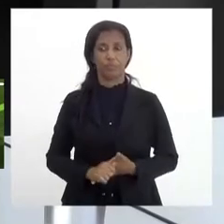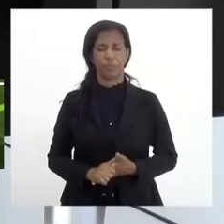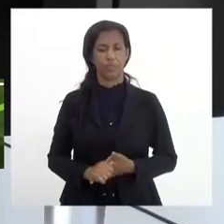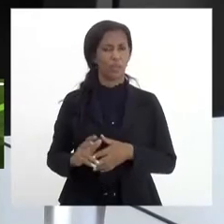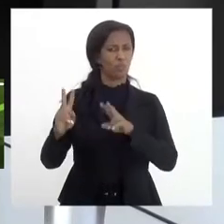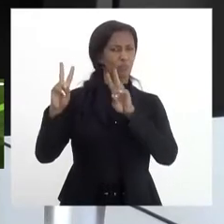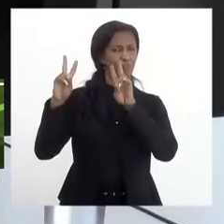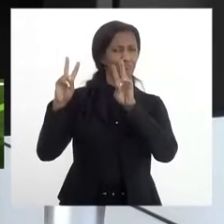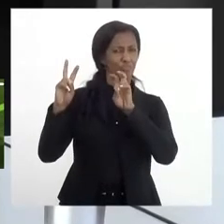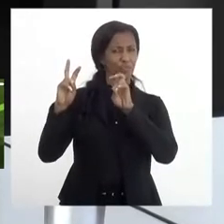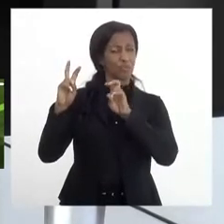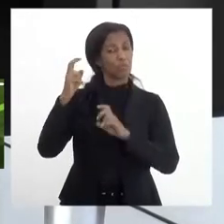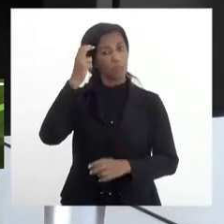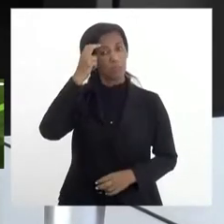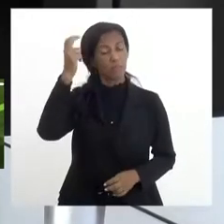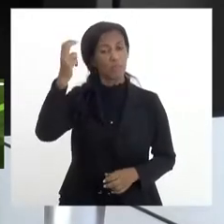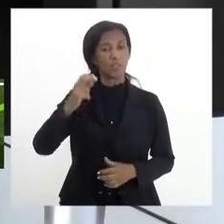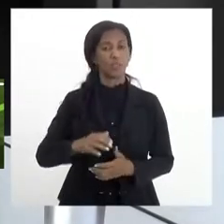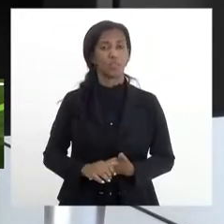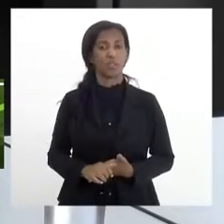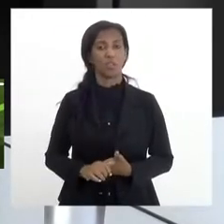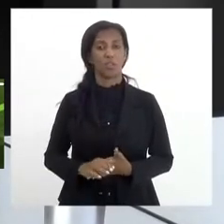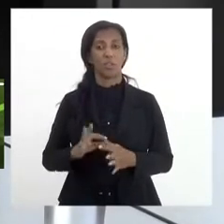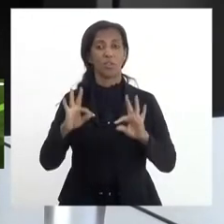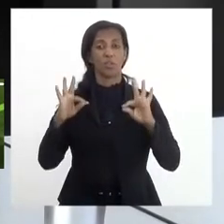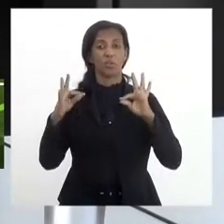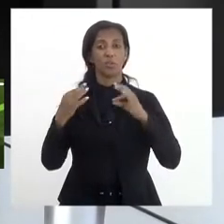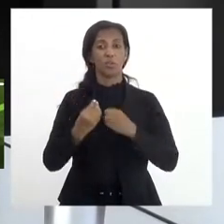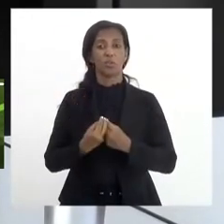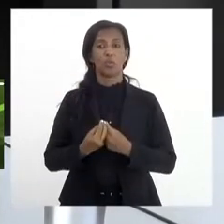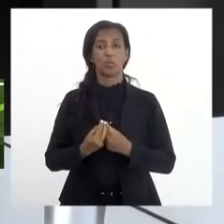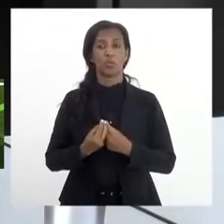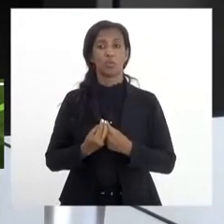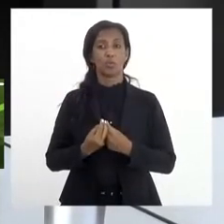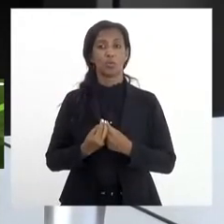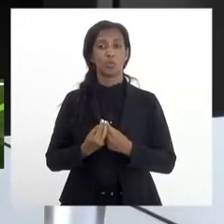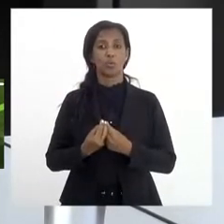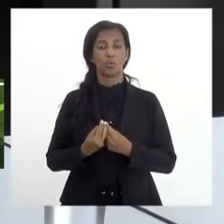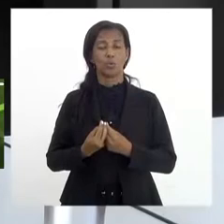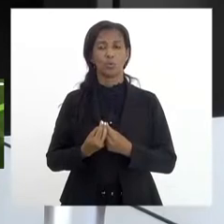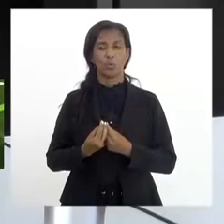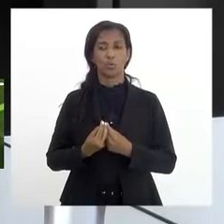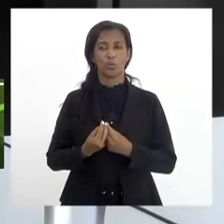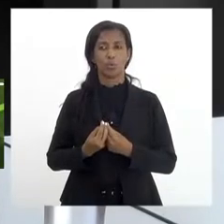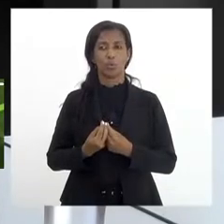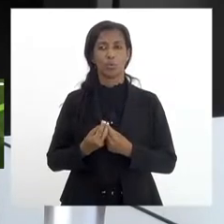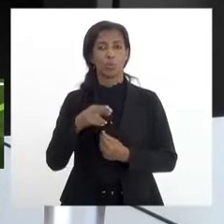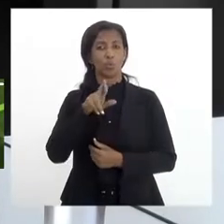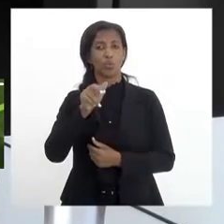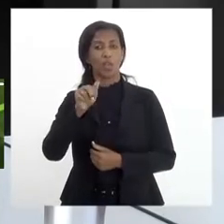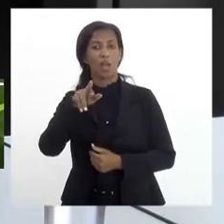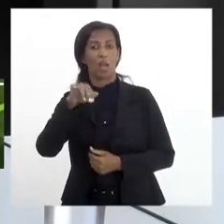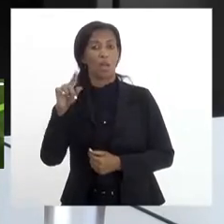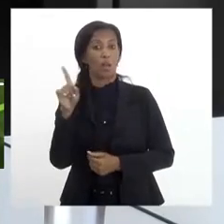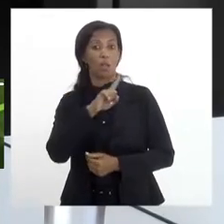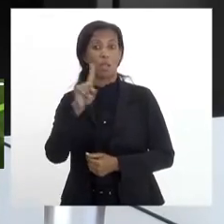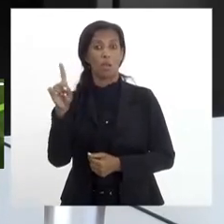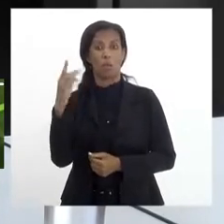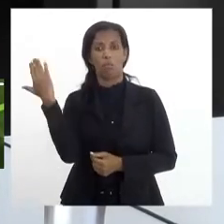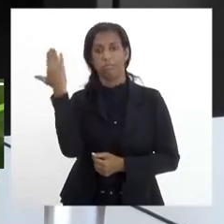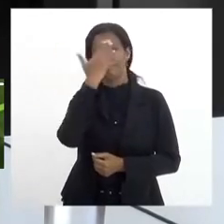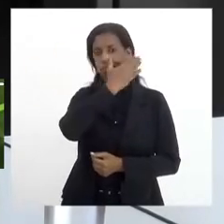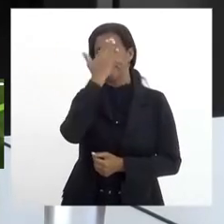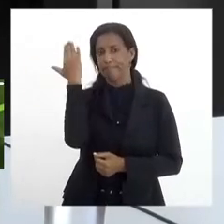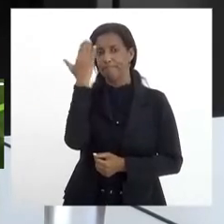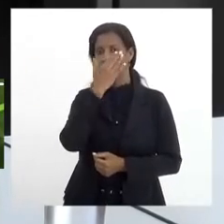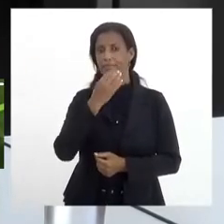título bastante inteligente, né? Somos raros, não invisíveis, para doenças raras. Importante, está muito bem, muito